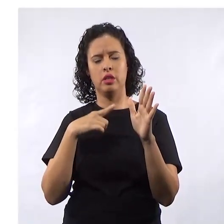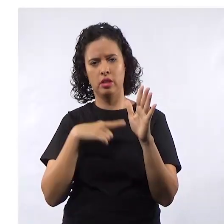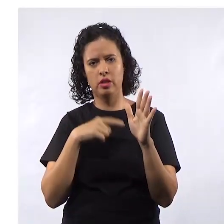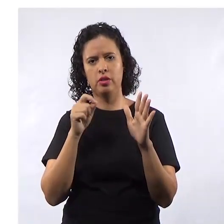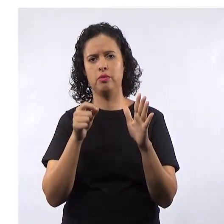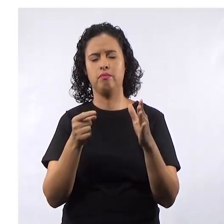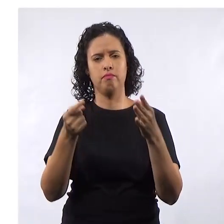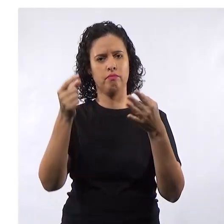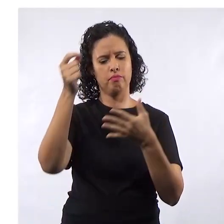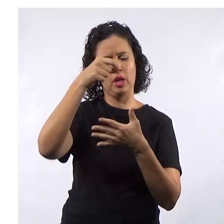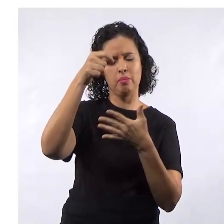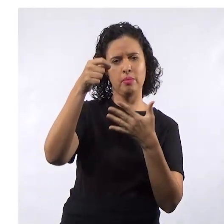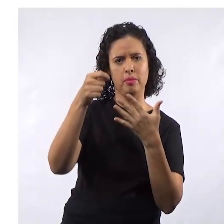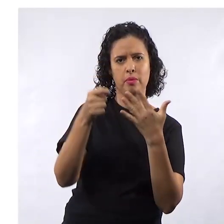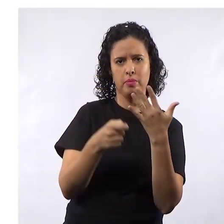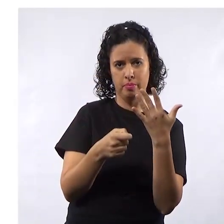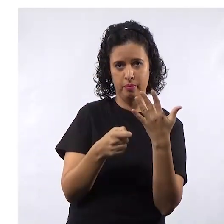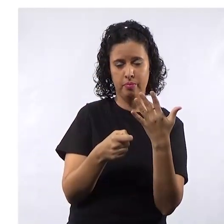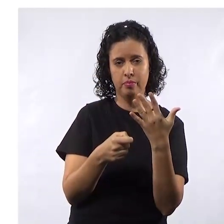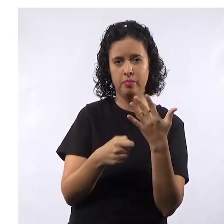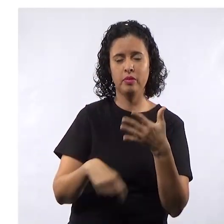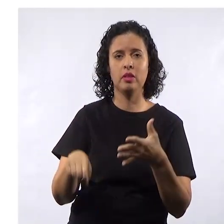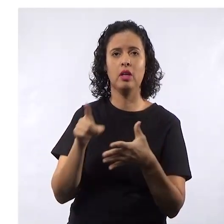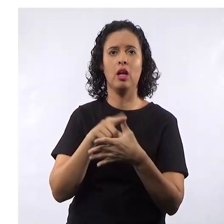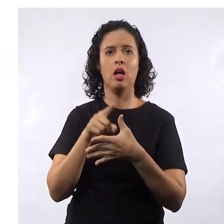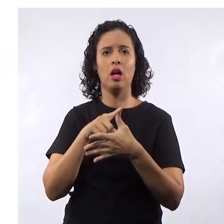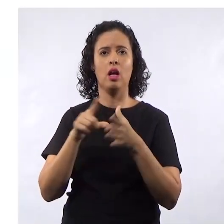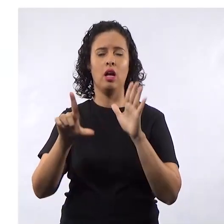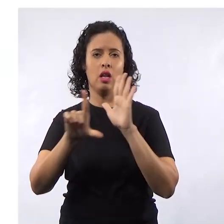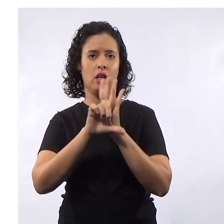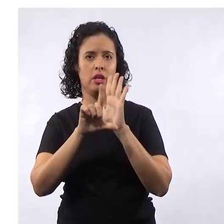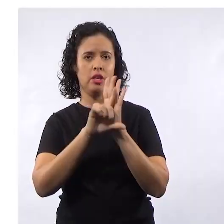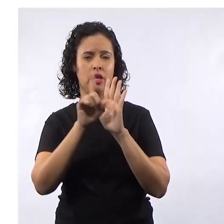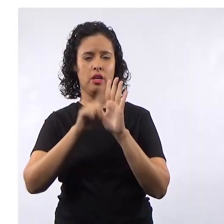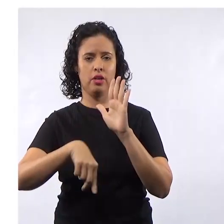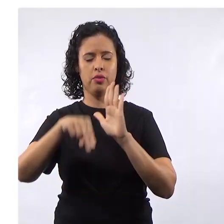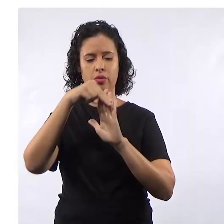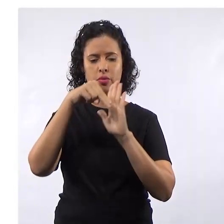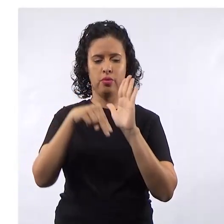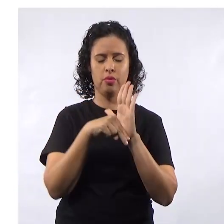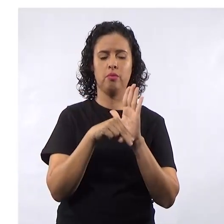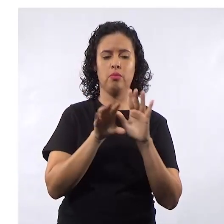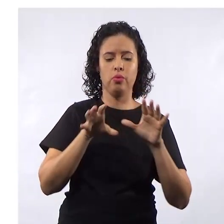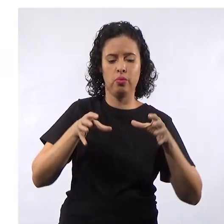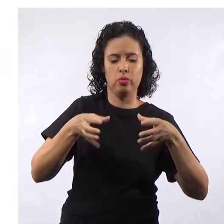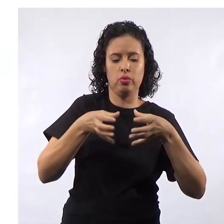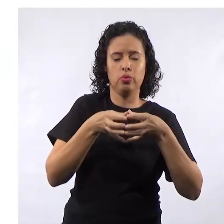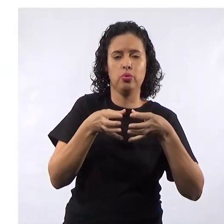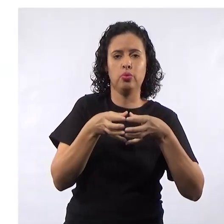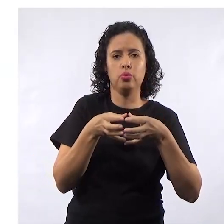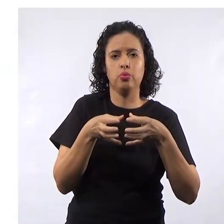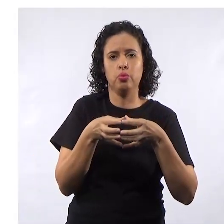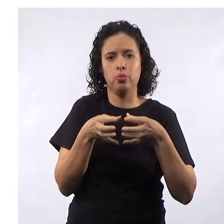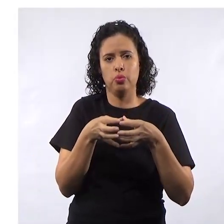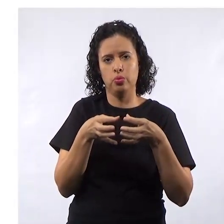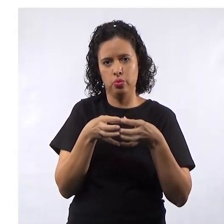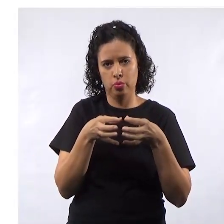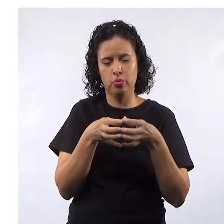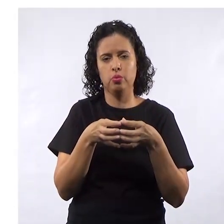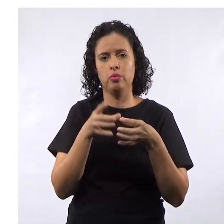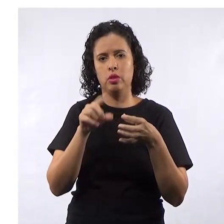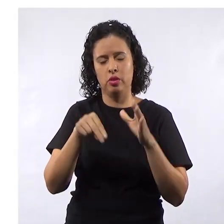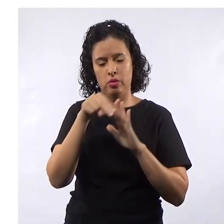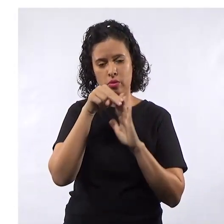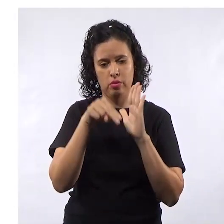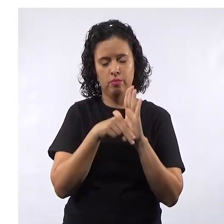jurisprudência também, né? Então, olha só, a lei, ela corresponde a uma norma ou um conjunto, ela é uma norma, né? Ou um conjunto